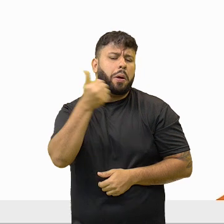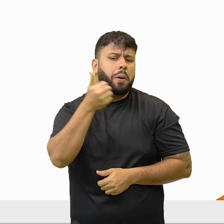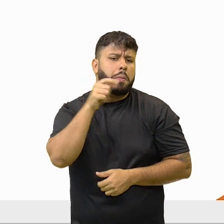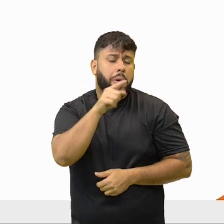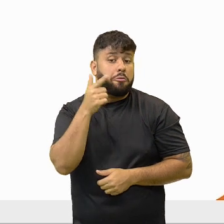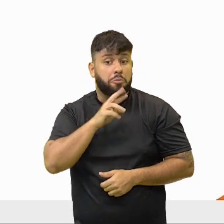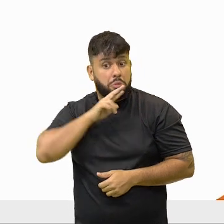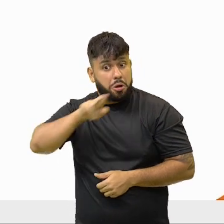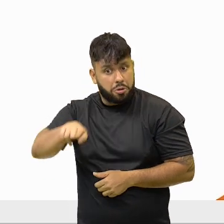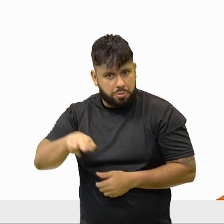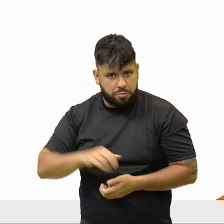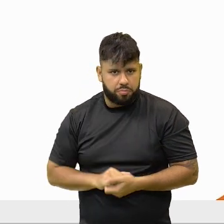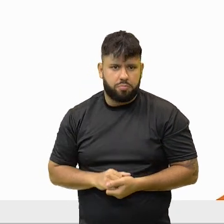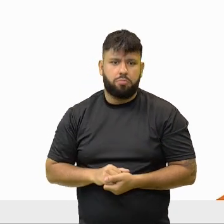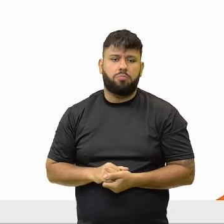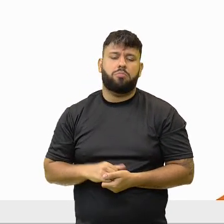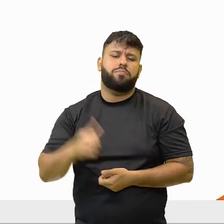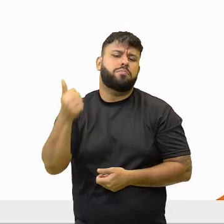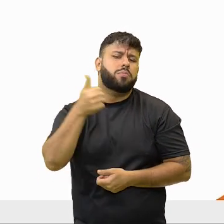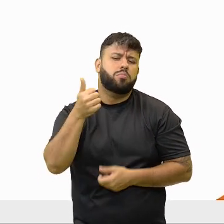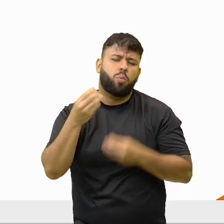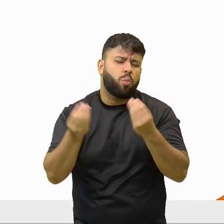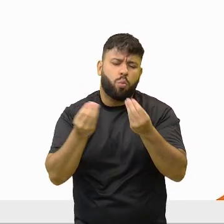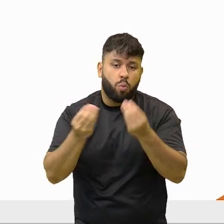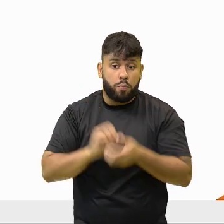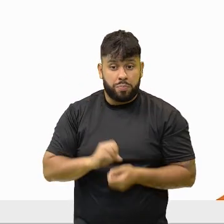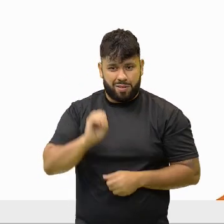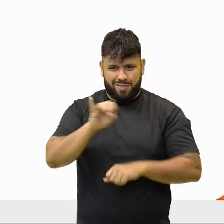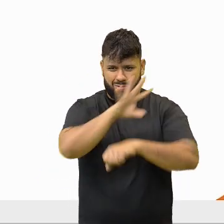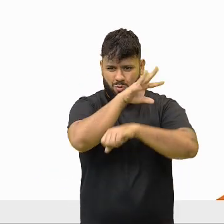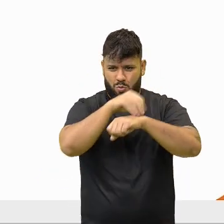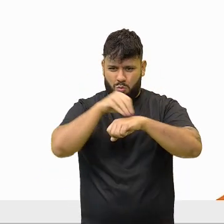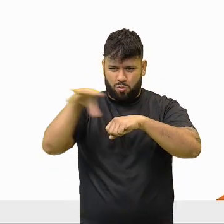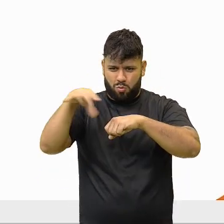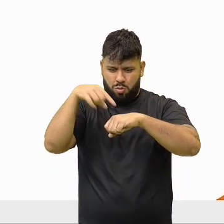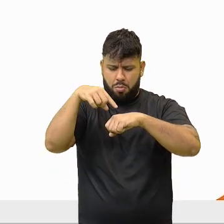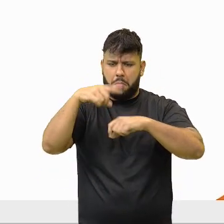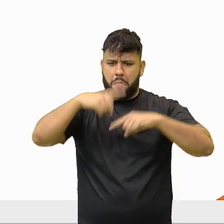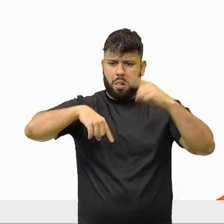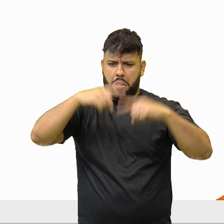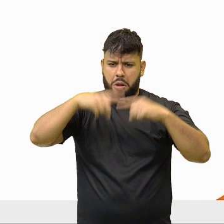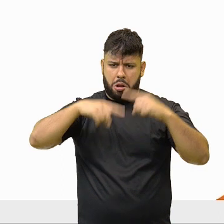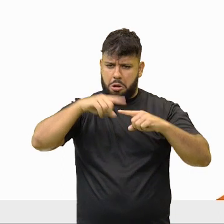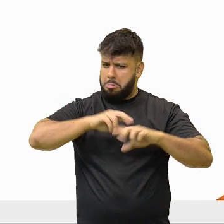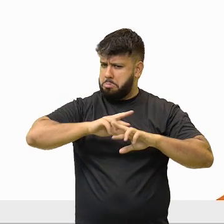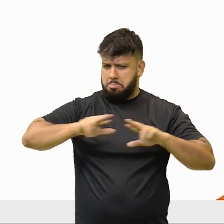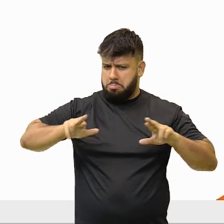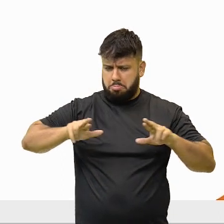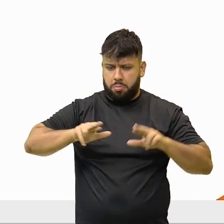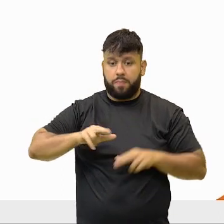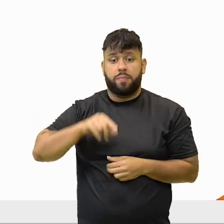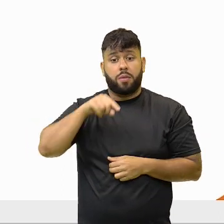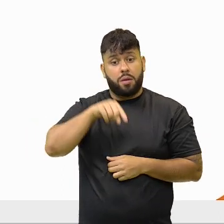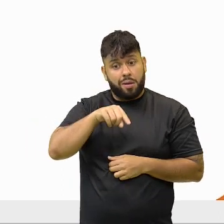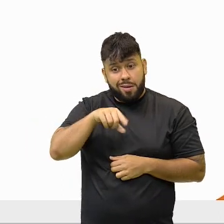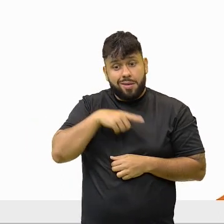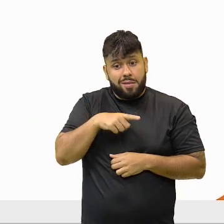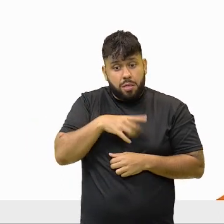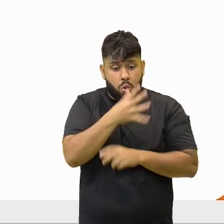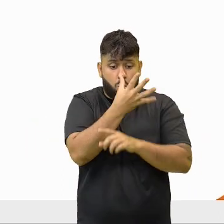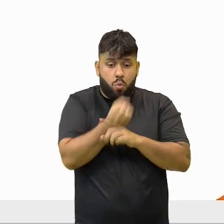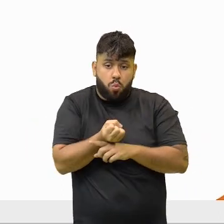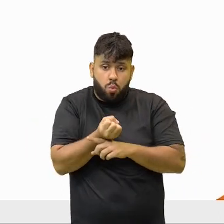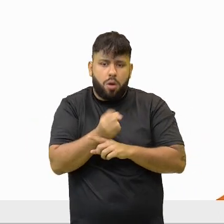resolver a questão, certo? Primeira propriedade, se um condutor qualquer absorver carga, sempre essa carga vai ficar localizada do lado